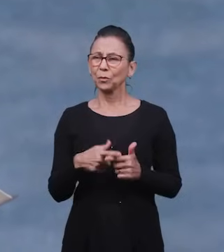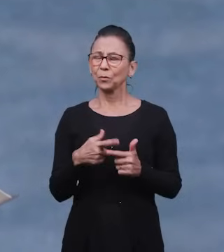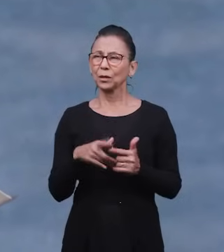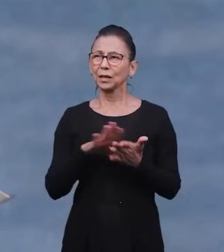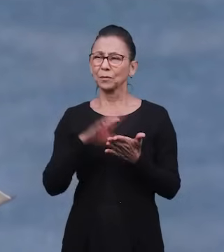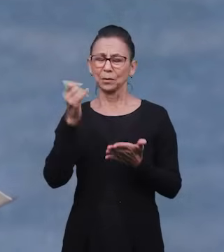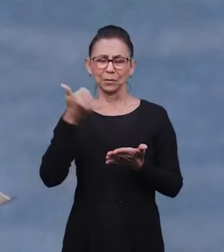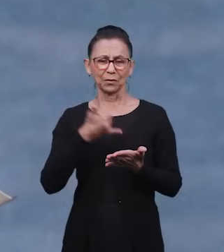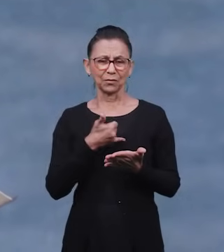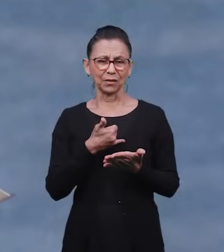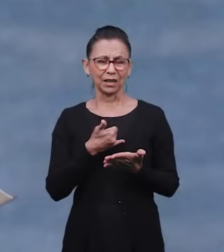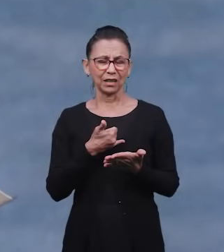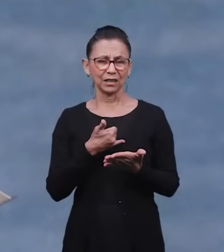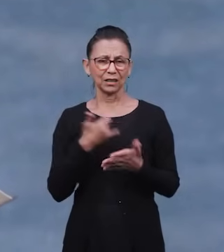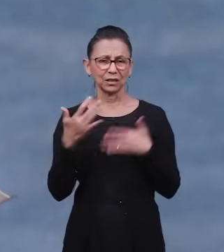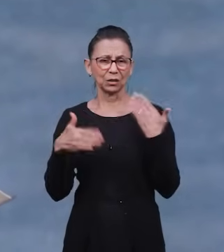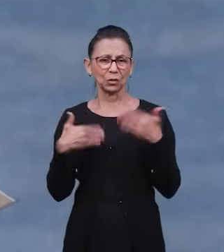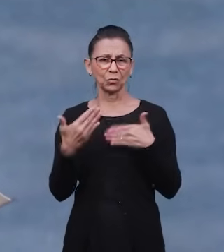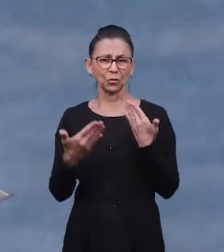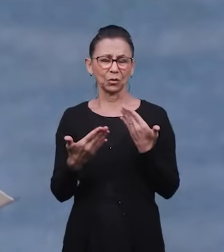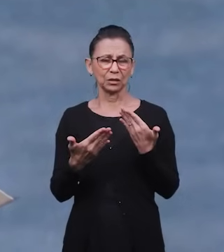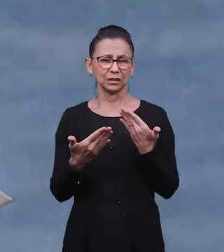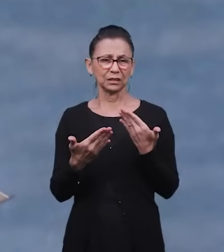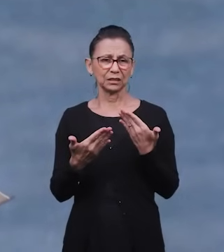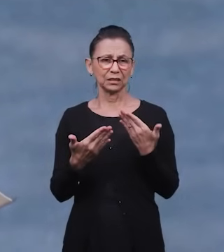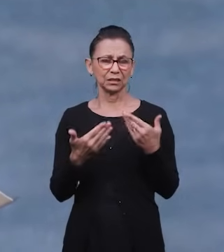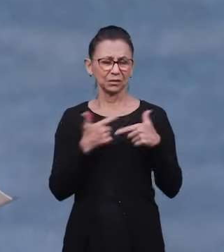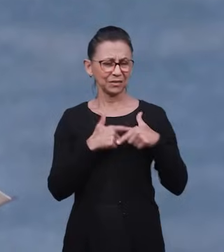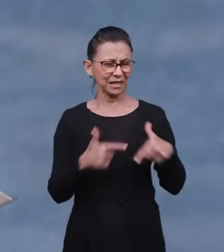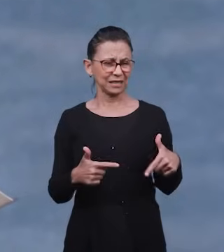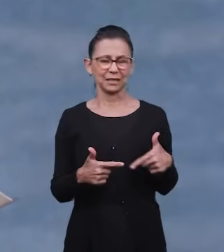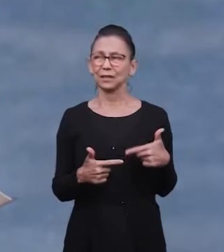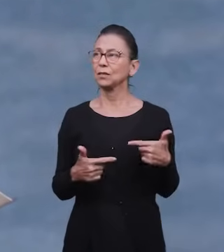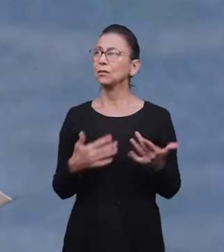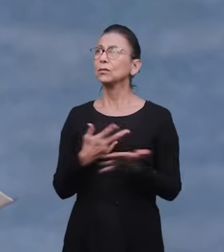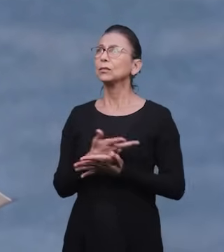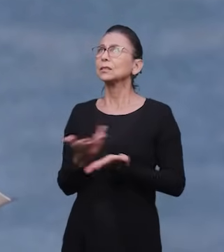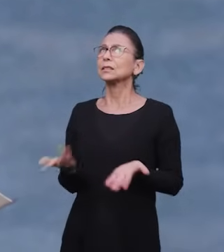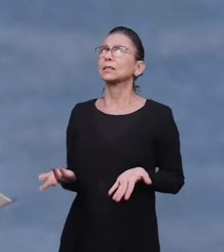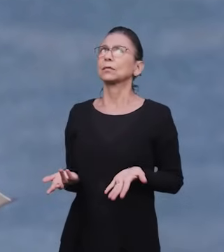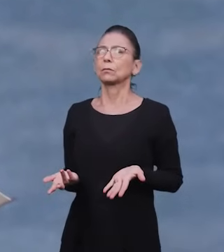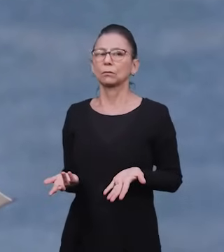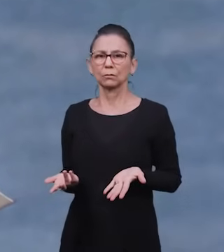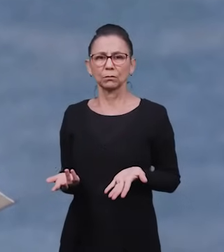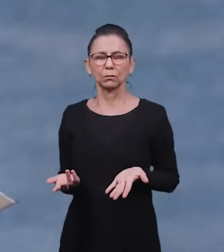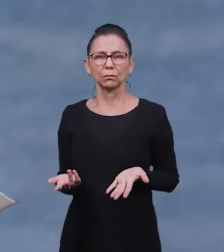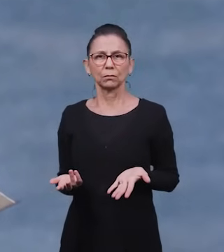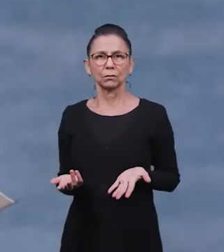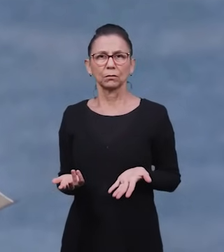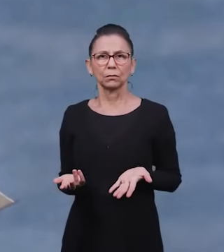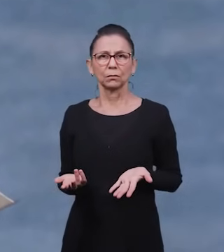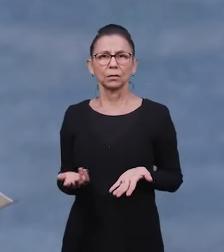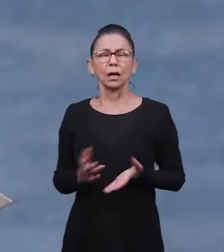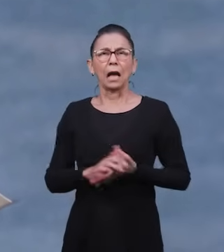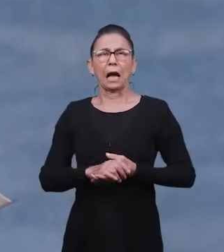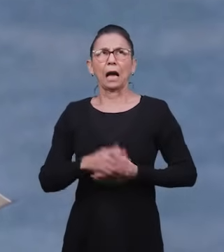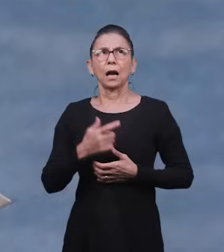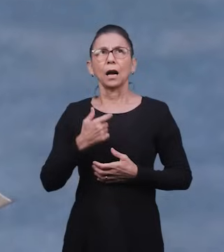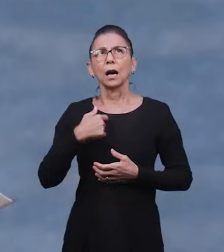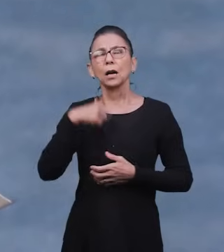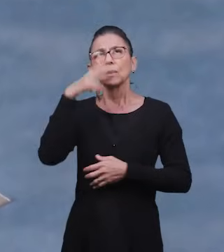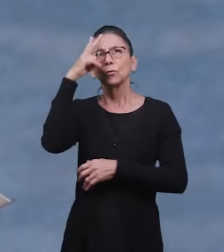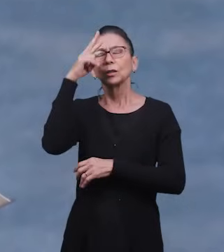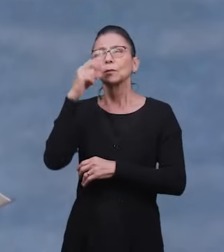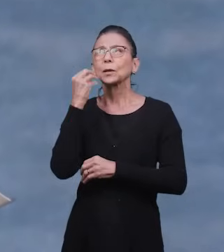não me toca mais? Por que o culto não me alegra mais? Por que os louvores não me alegram mais? Alguma coisa aconteceu. Aí você vai lembrar